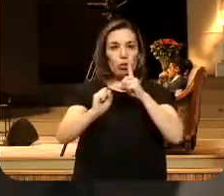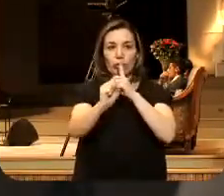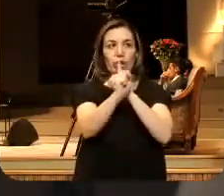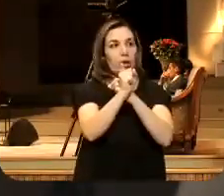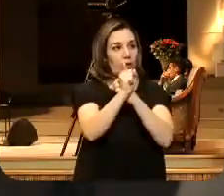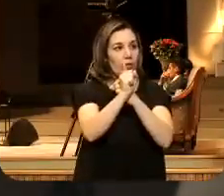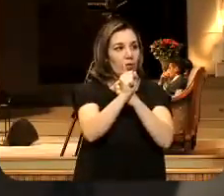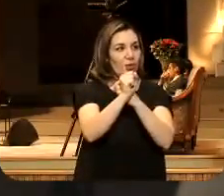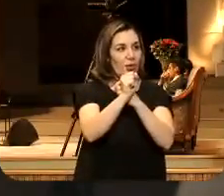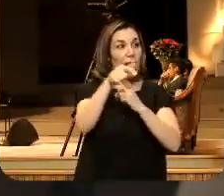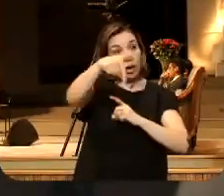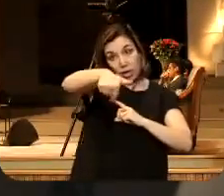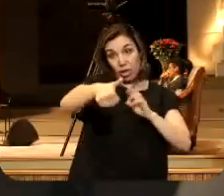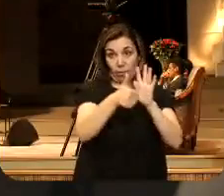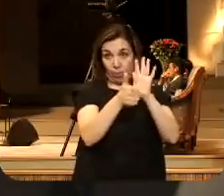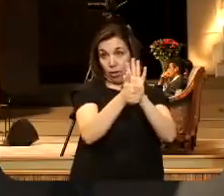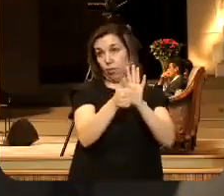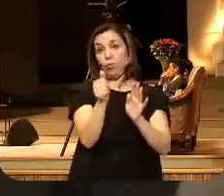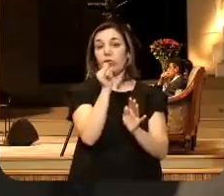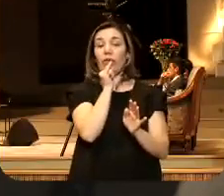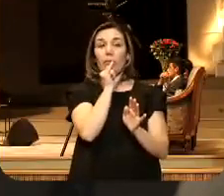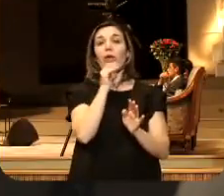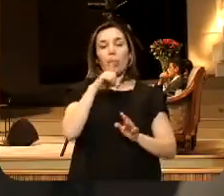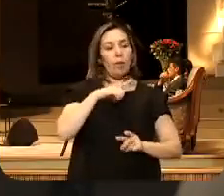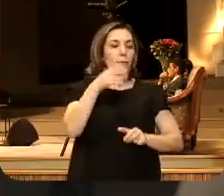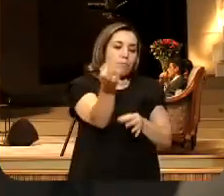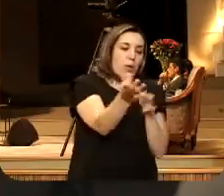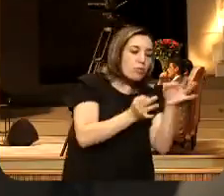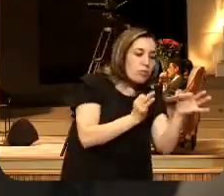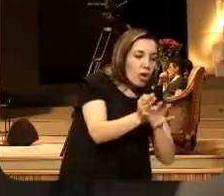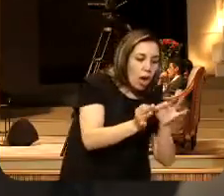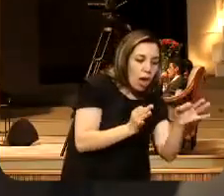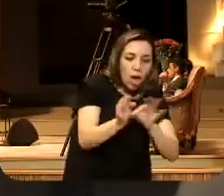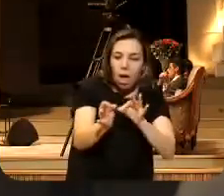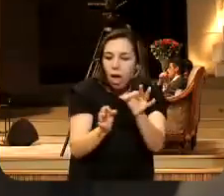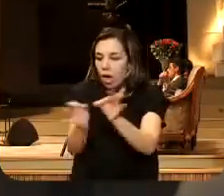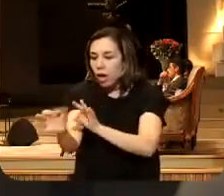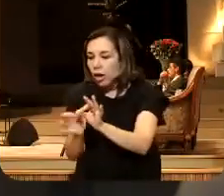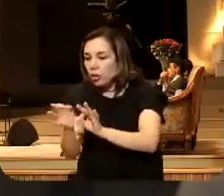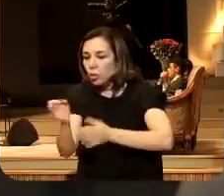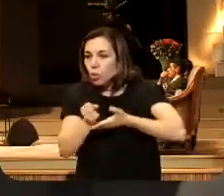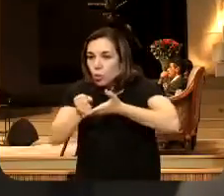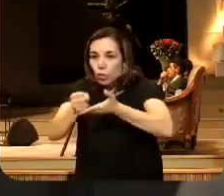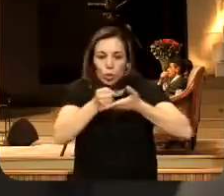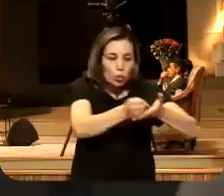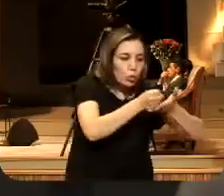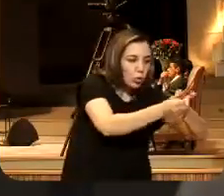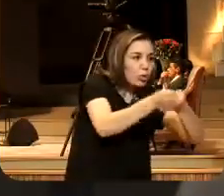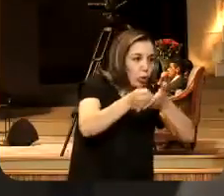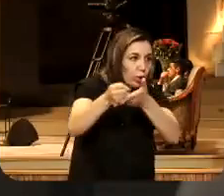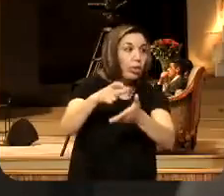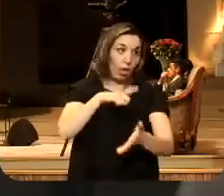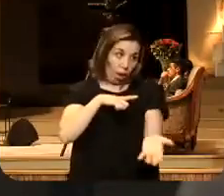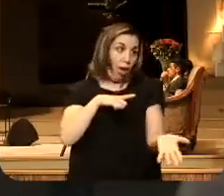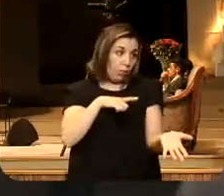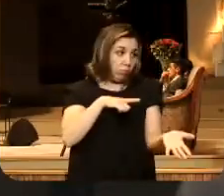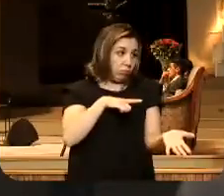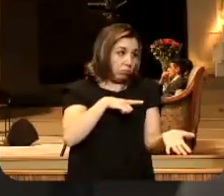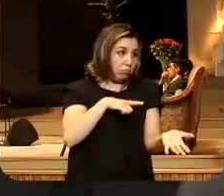Quantos são os projetos ao longo dos anos que a Primeira Igreja Batista está